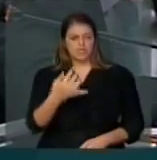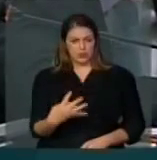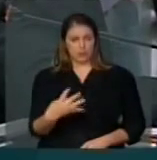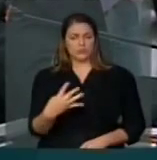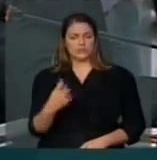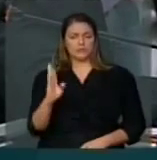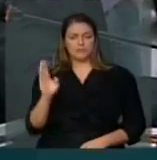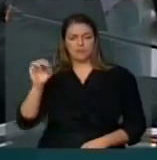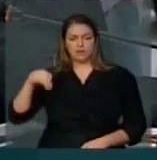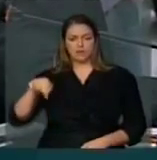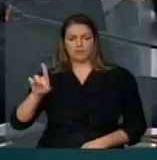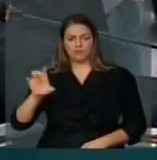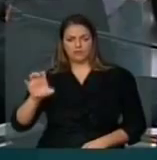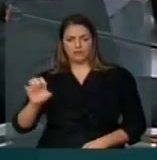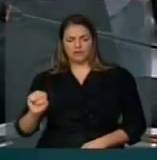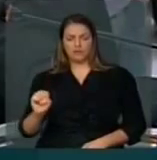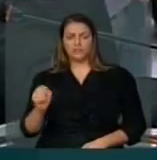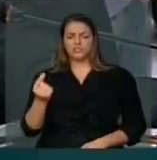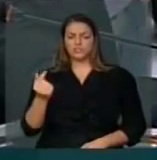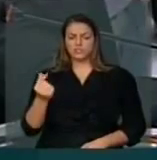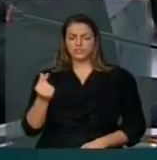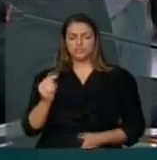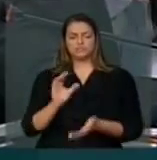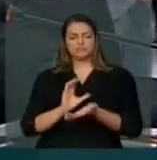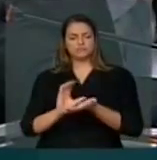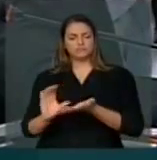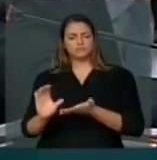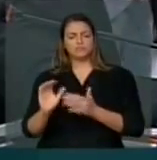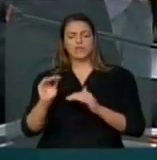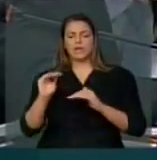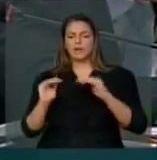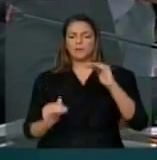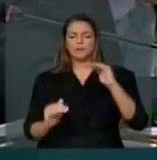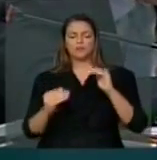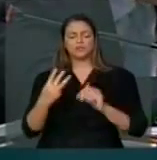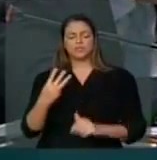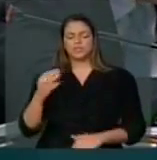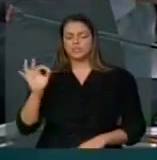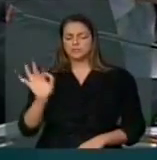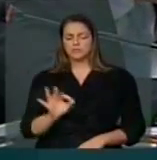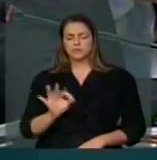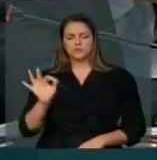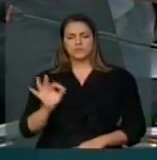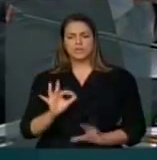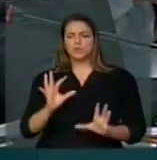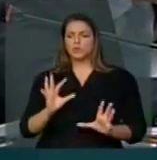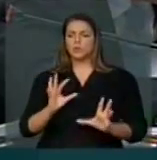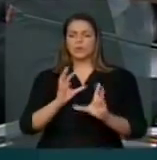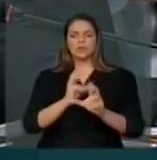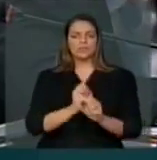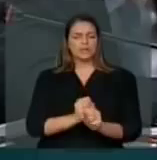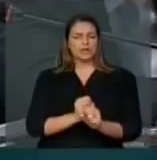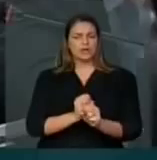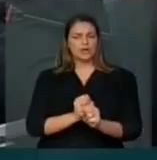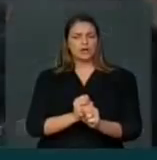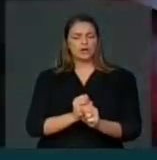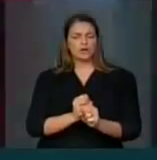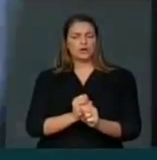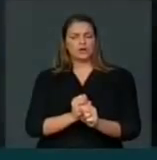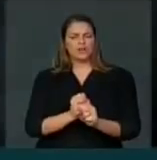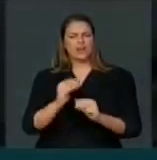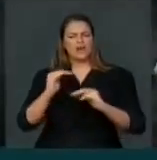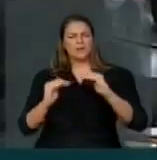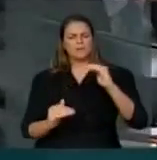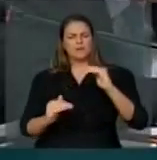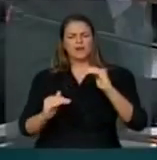BNDES para operações de pós-embarque estiveram abaixo de 3% dos desembolsos totais, bem abaixo da média